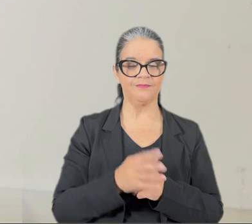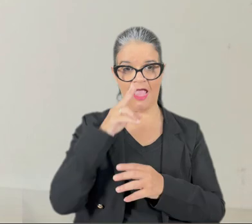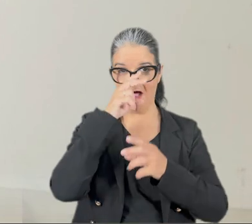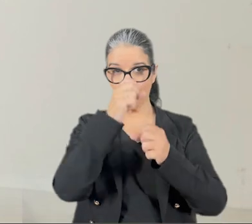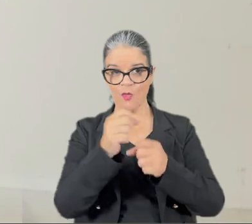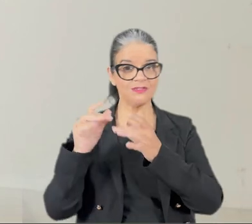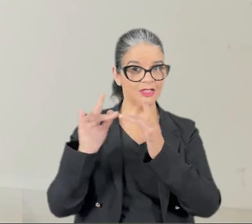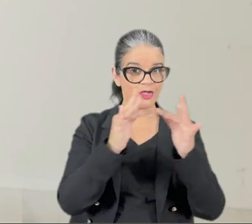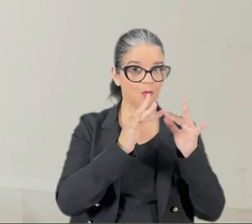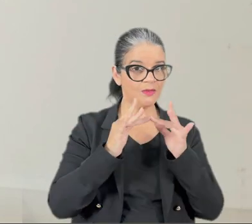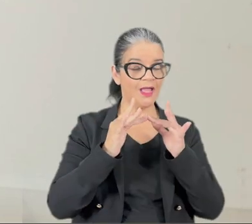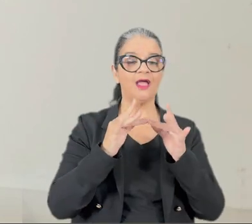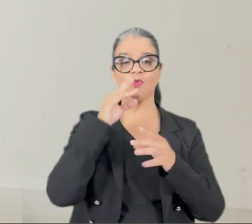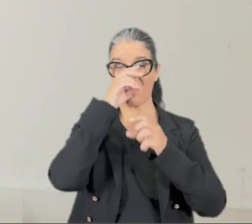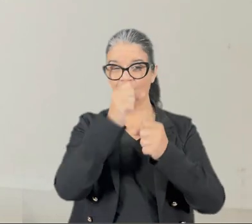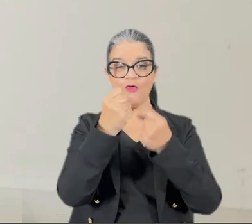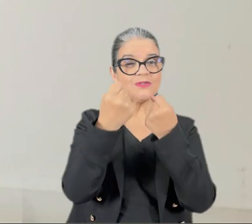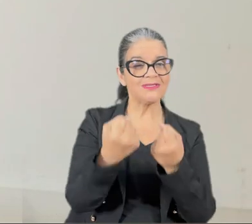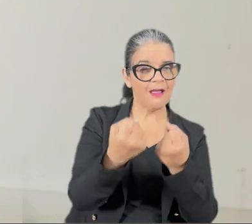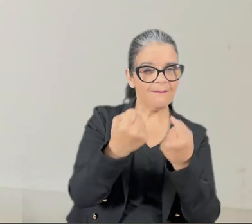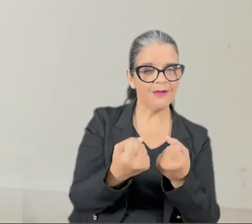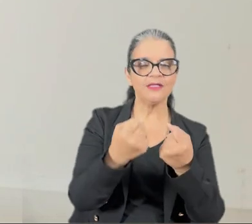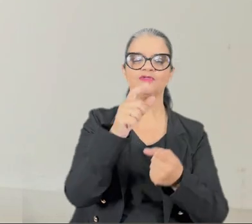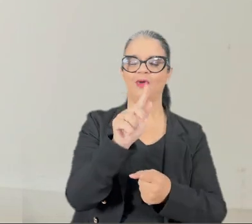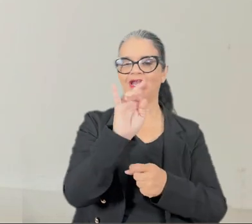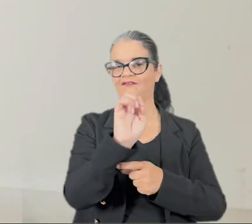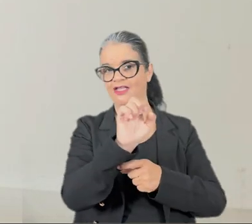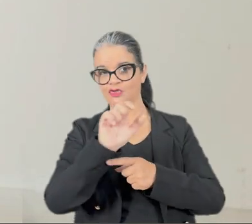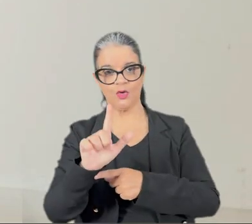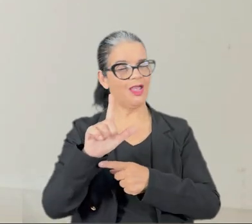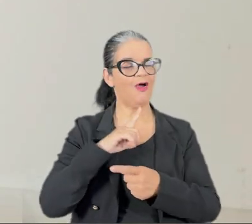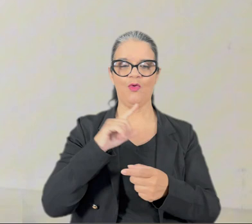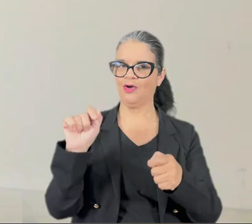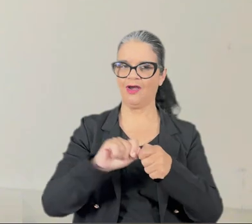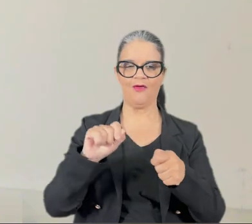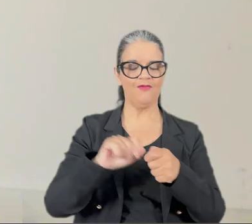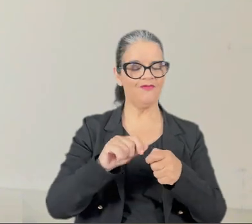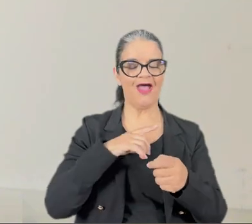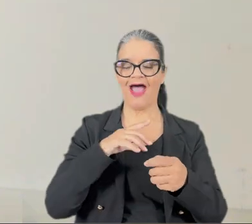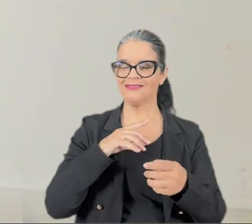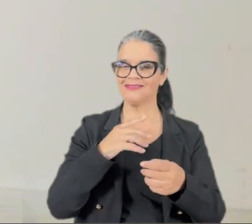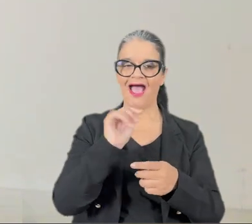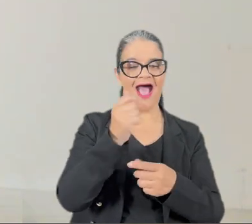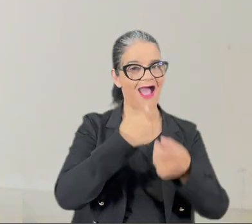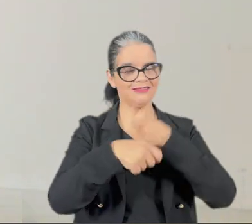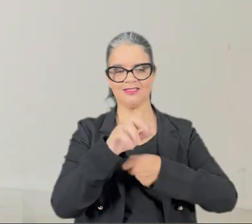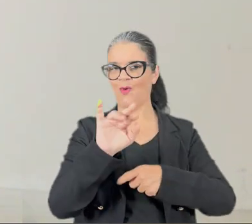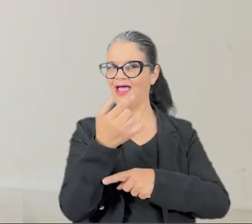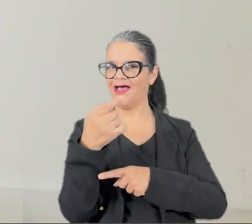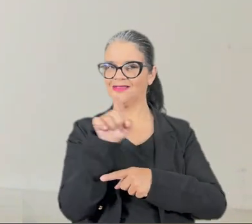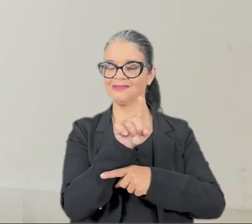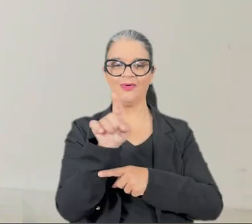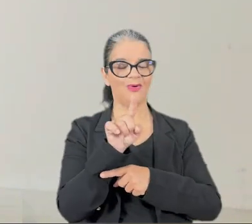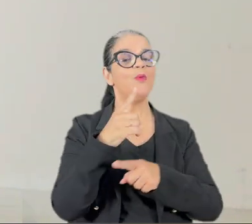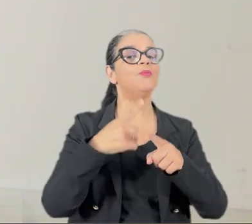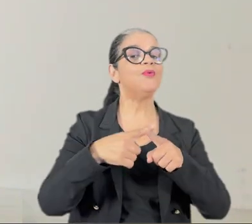A força de contato e a força peso, ou a força gravitacional, não formam um par ação e reação.